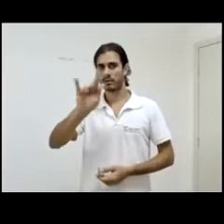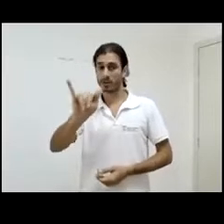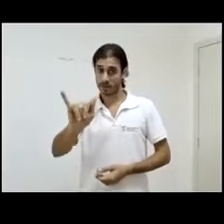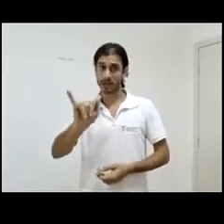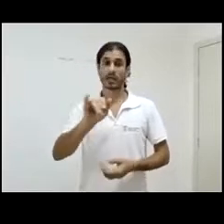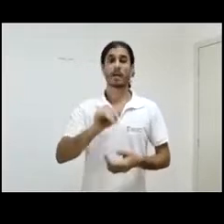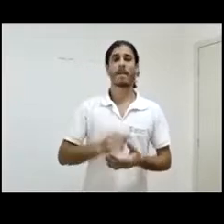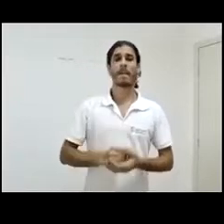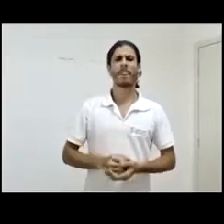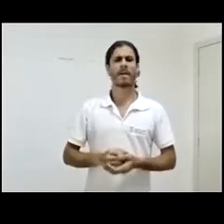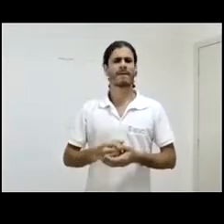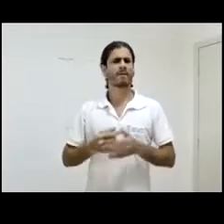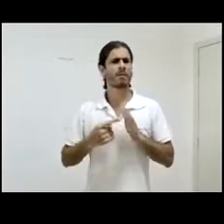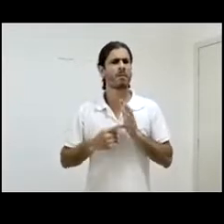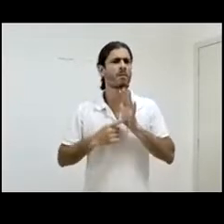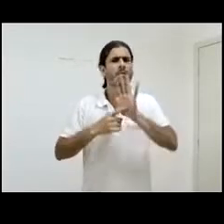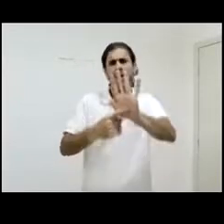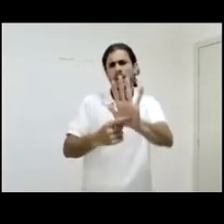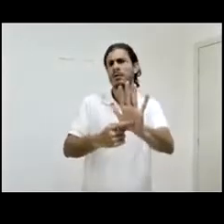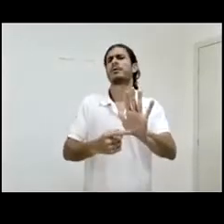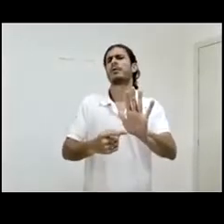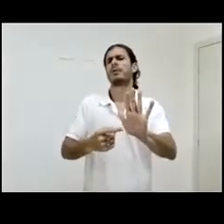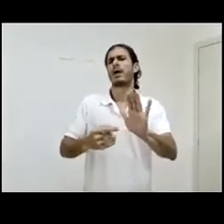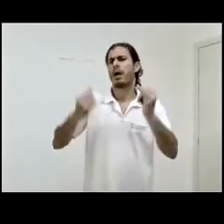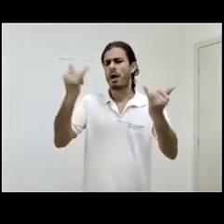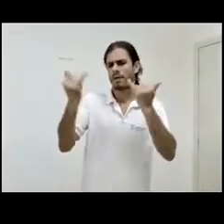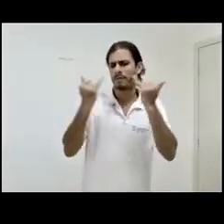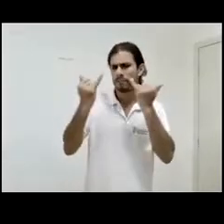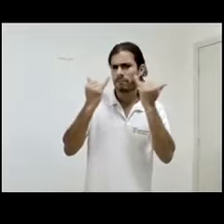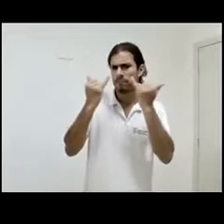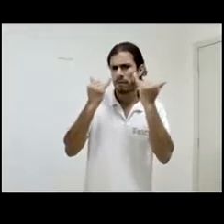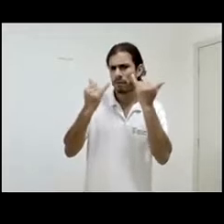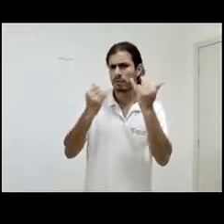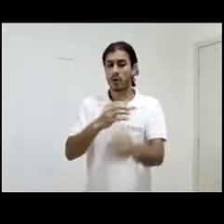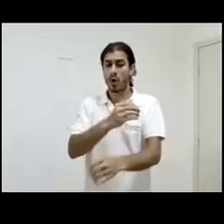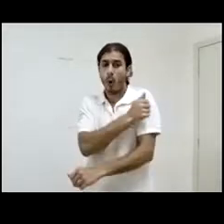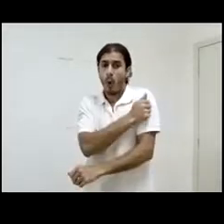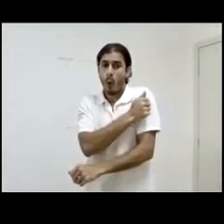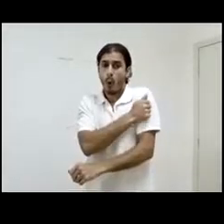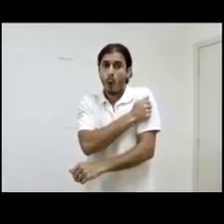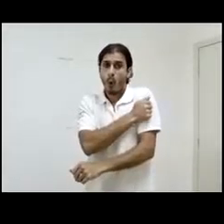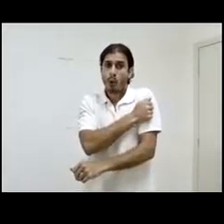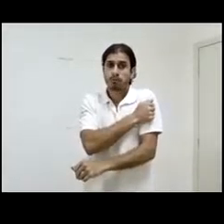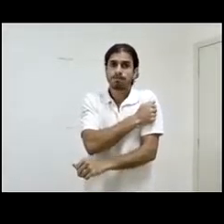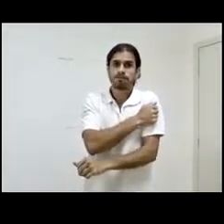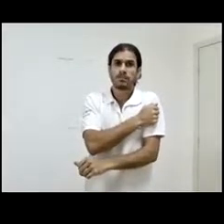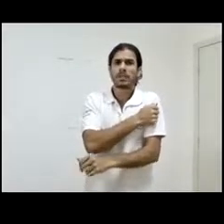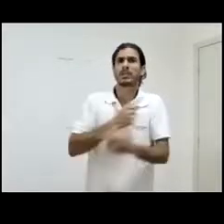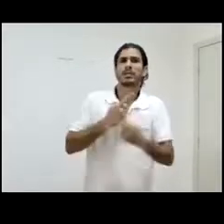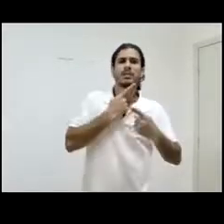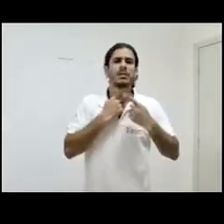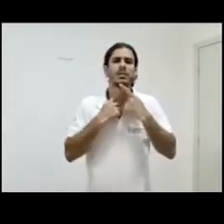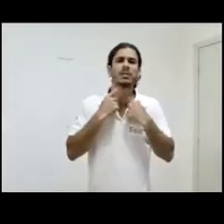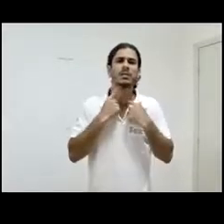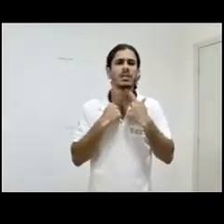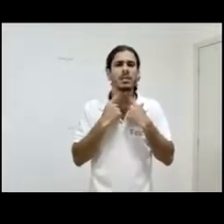deficiência, ela anseia pelos mesmos objetivos da educação do aluno dito típico, né?